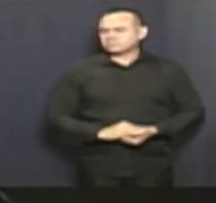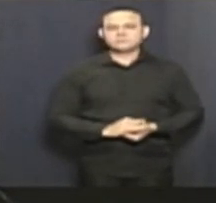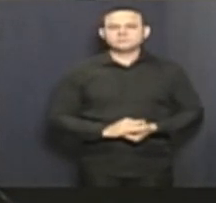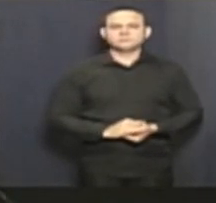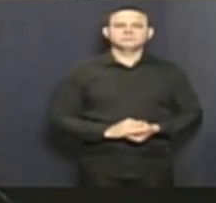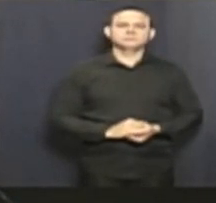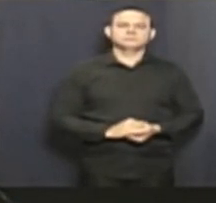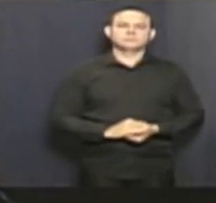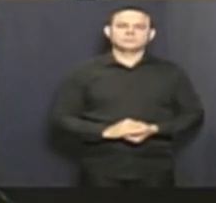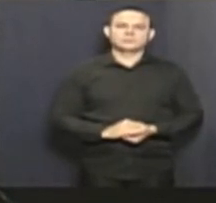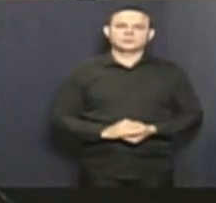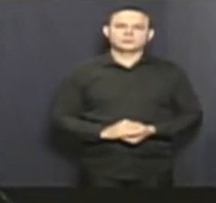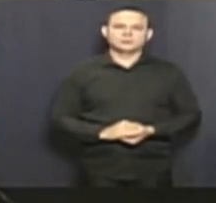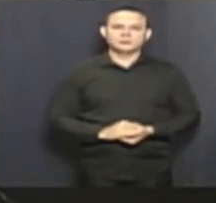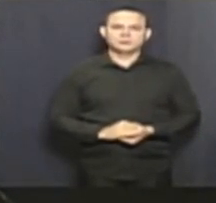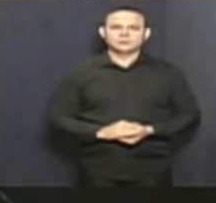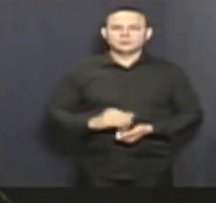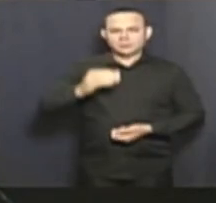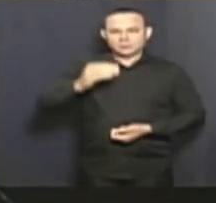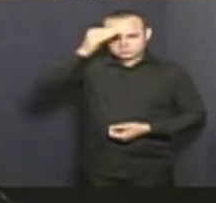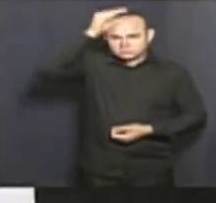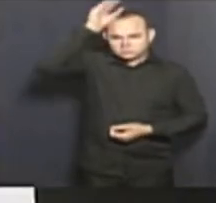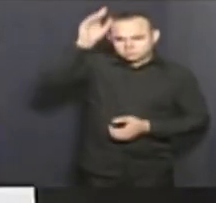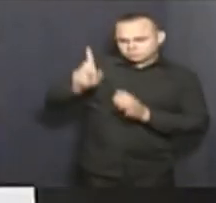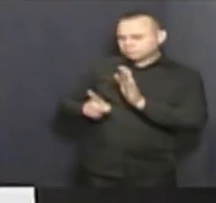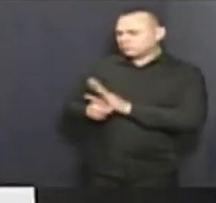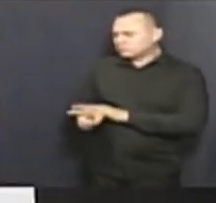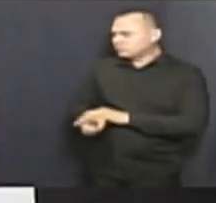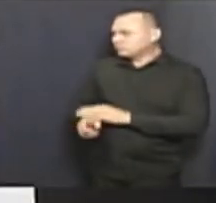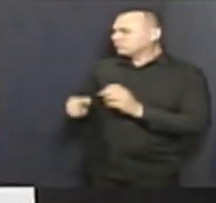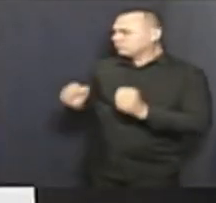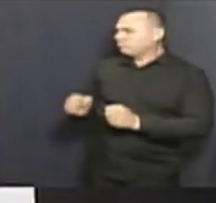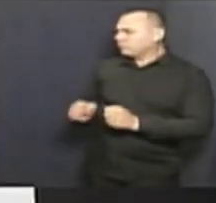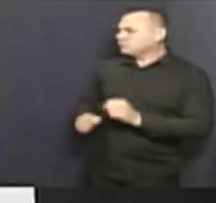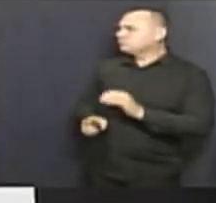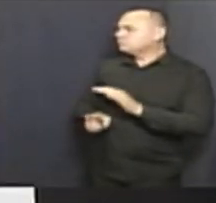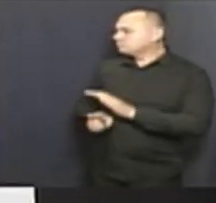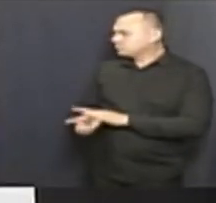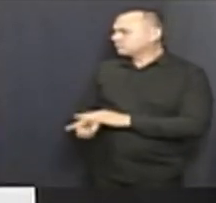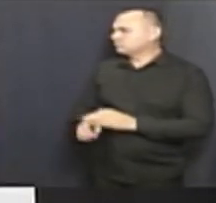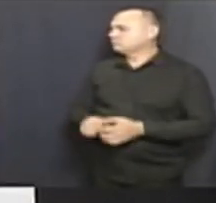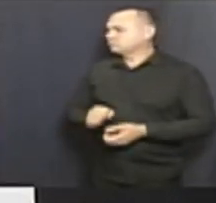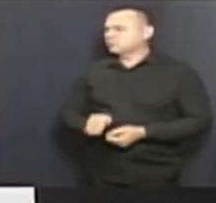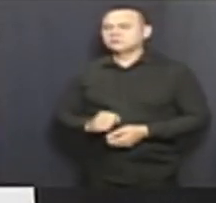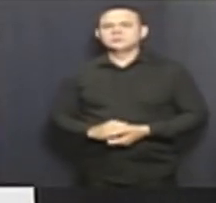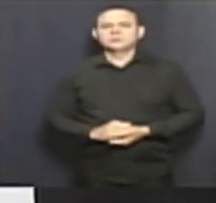pode perguntar ainda pode repetir pois após o episódio